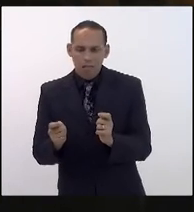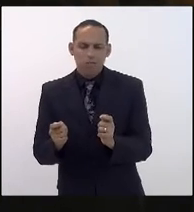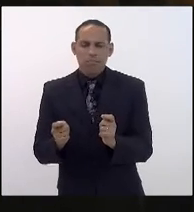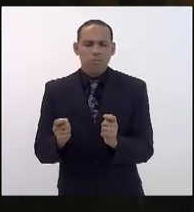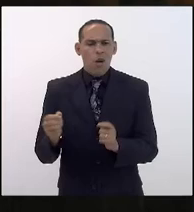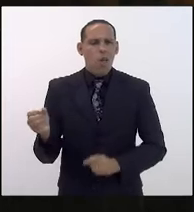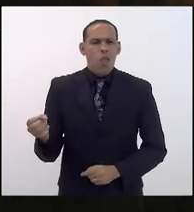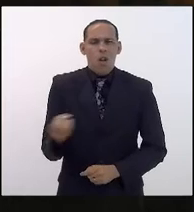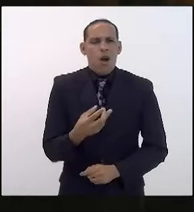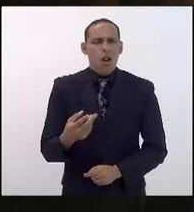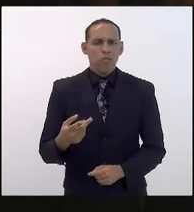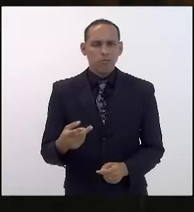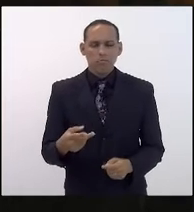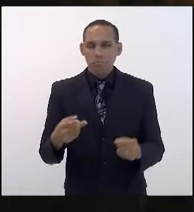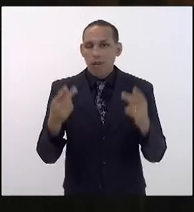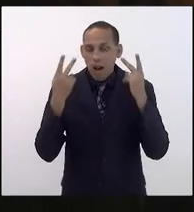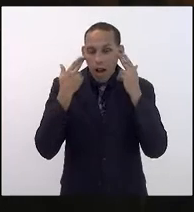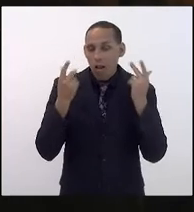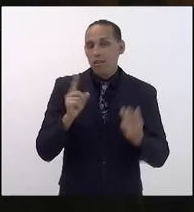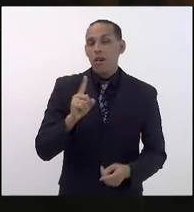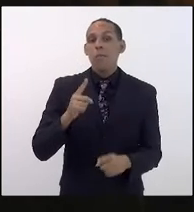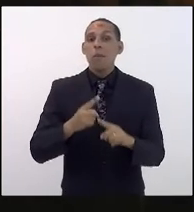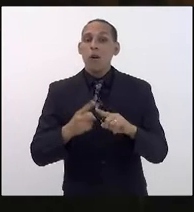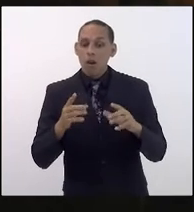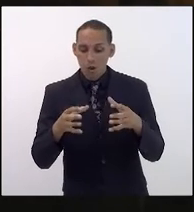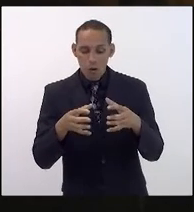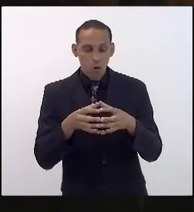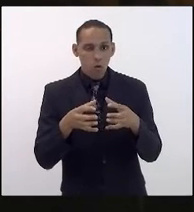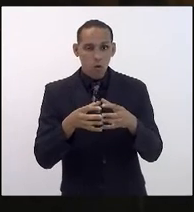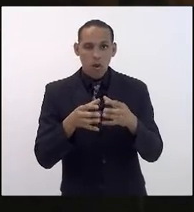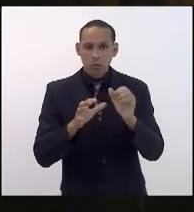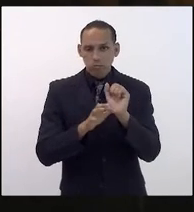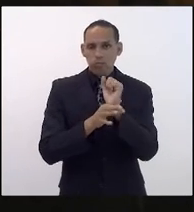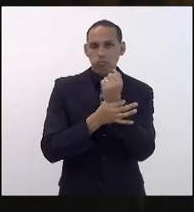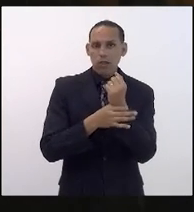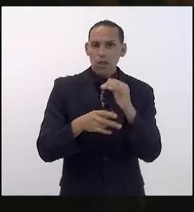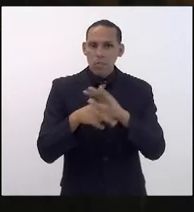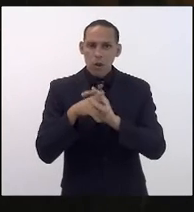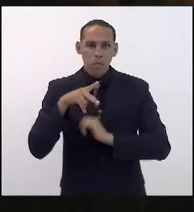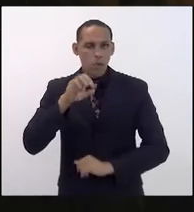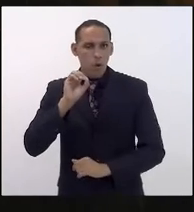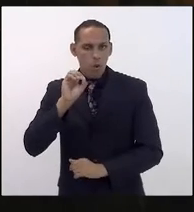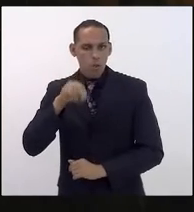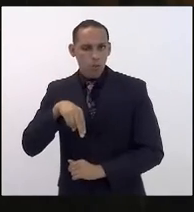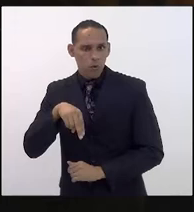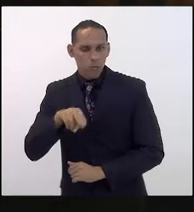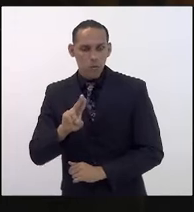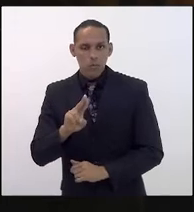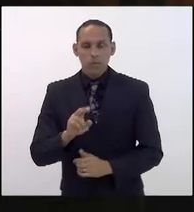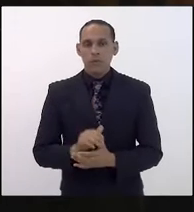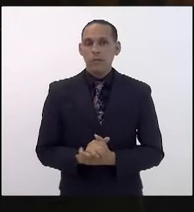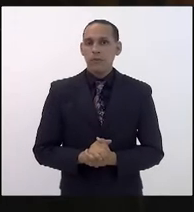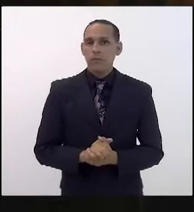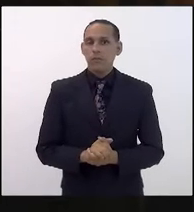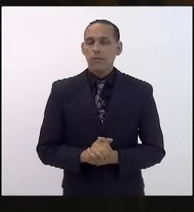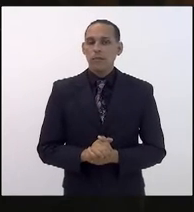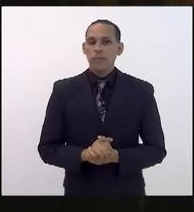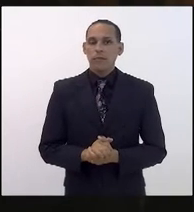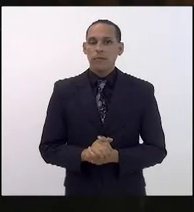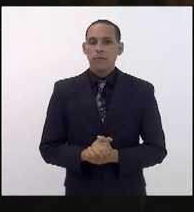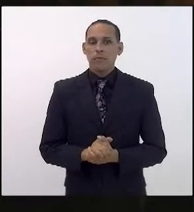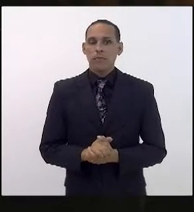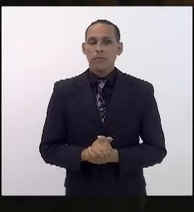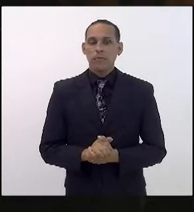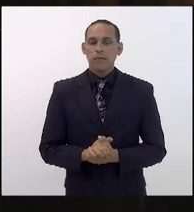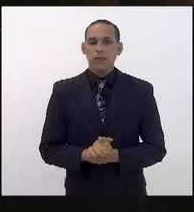inédita porque o Conselho de Segurança das Nações Unidas é um